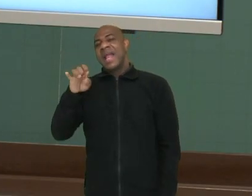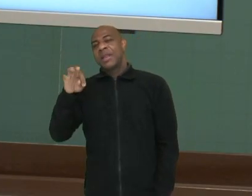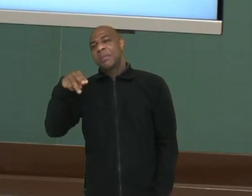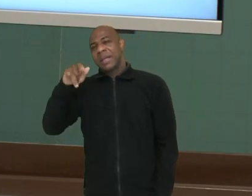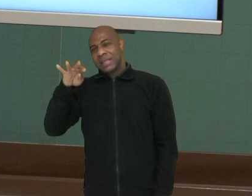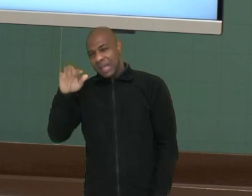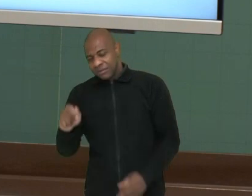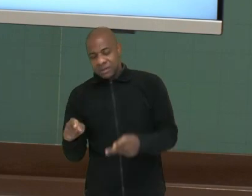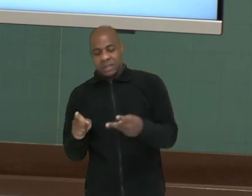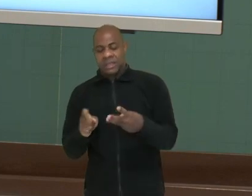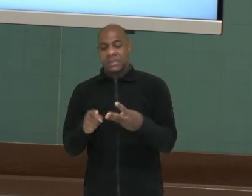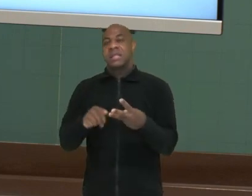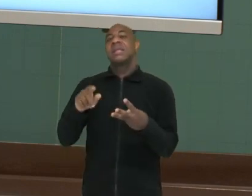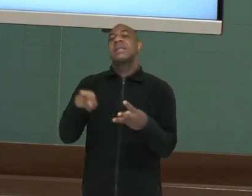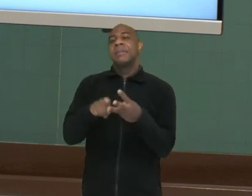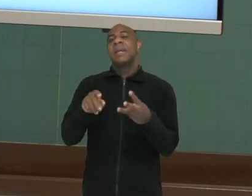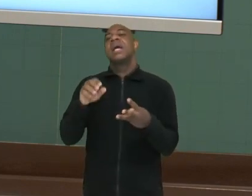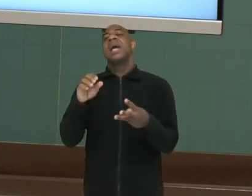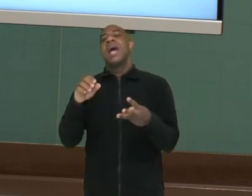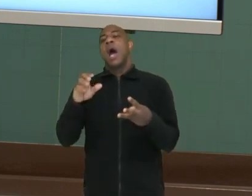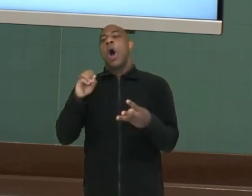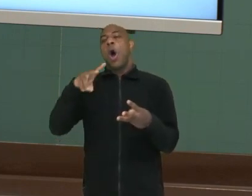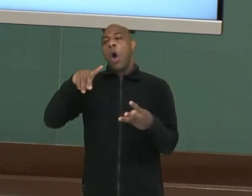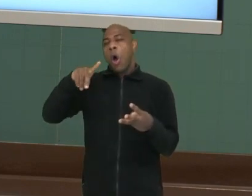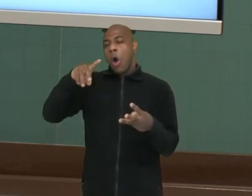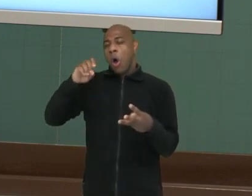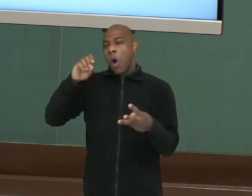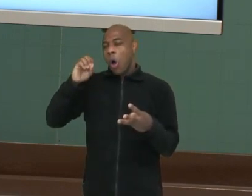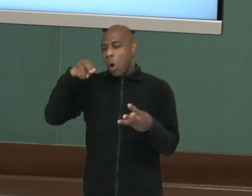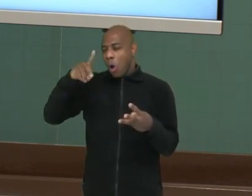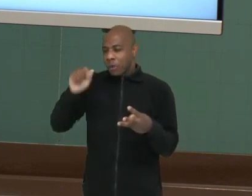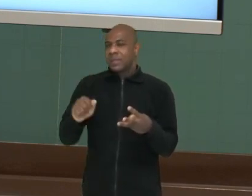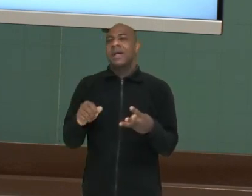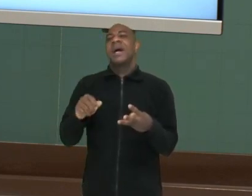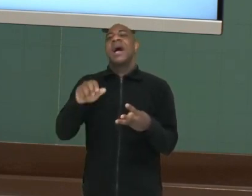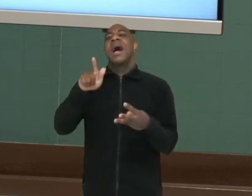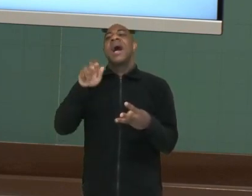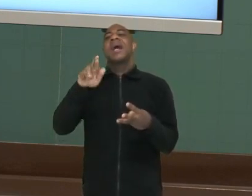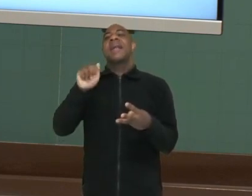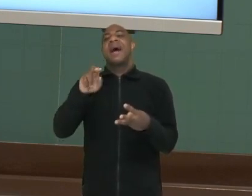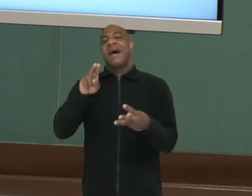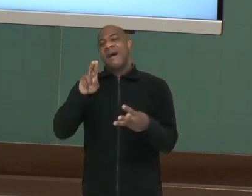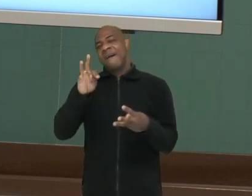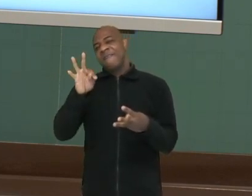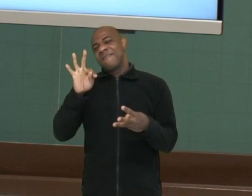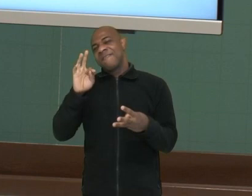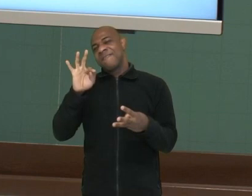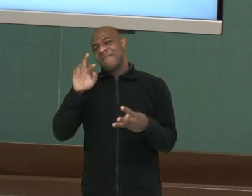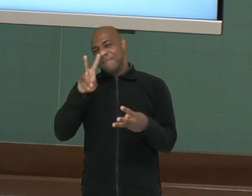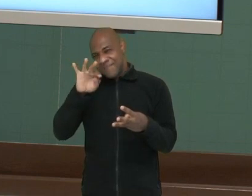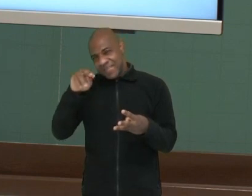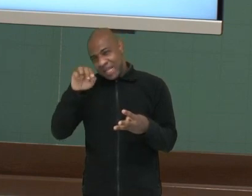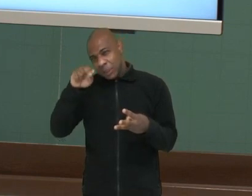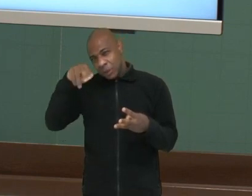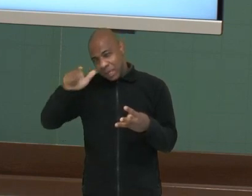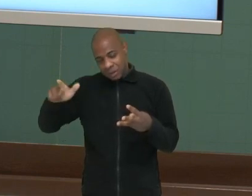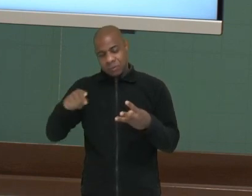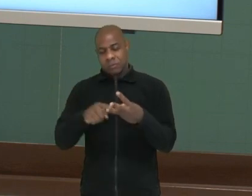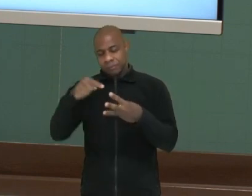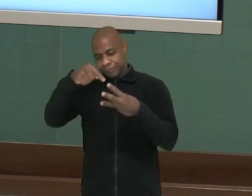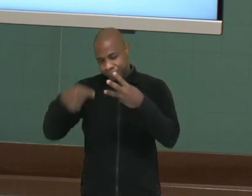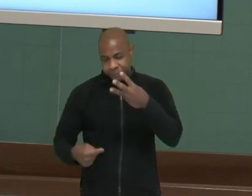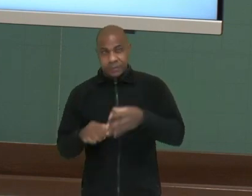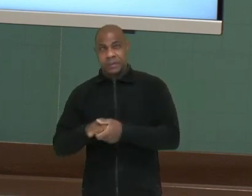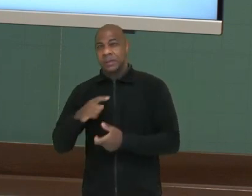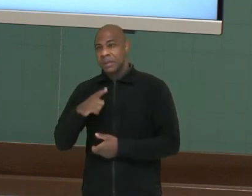você compreender, onda mecânica é toda onda que ela precisa de matéria para se propagar.